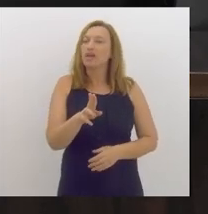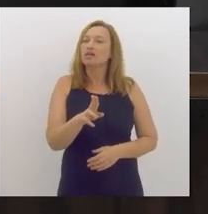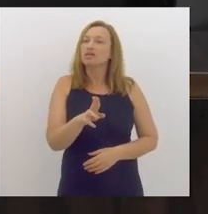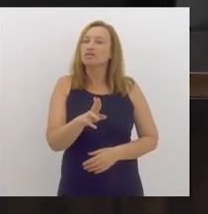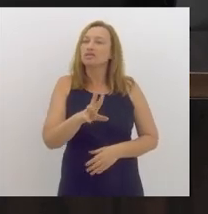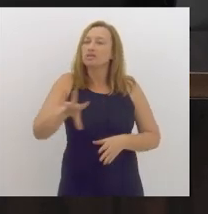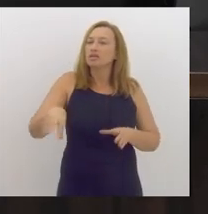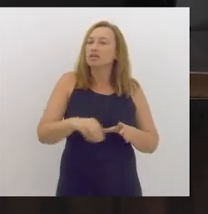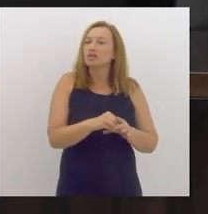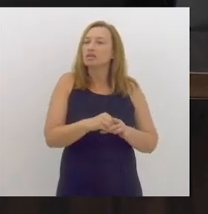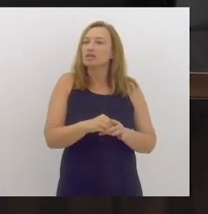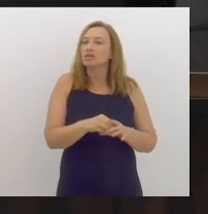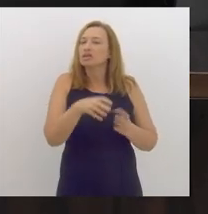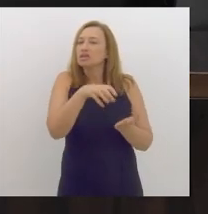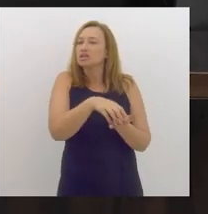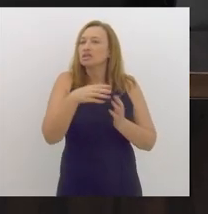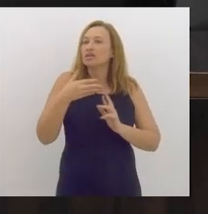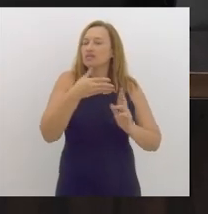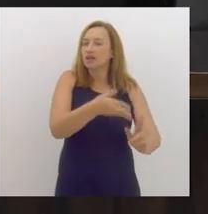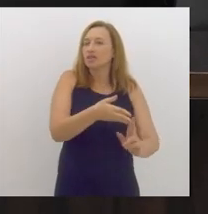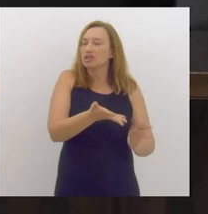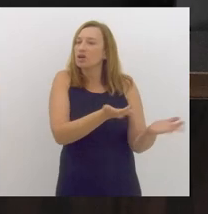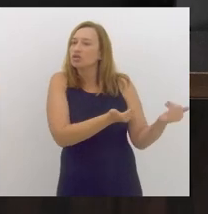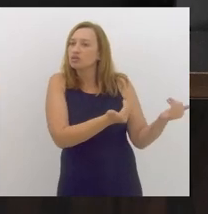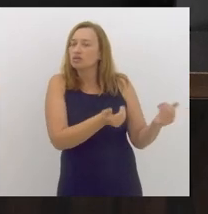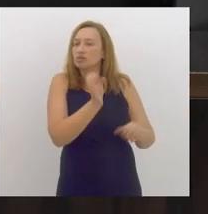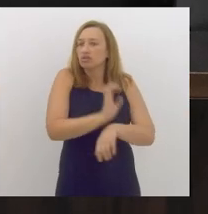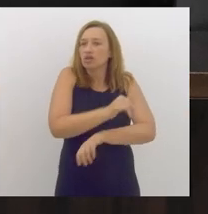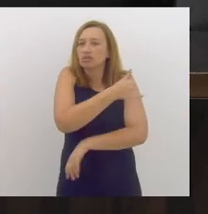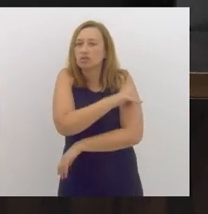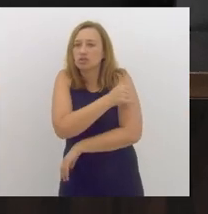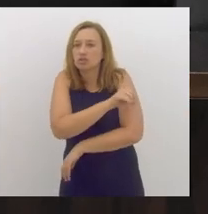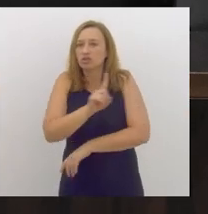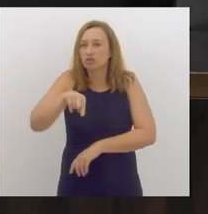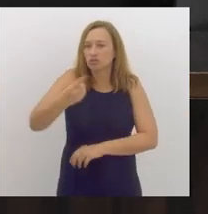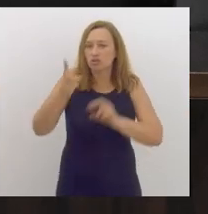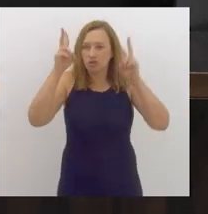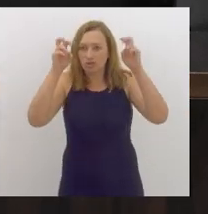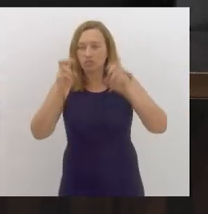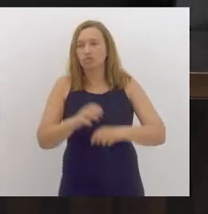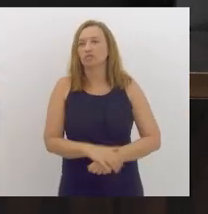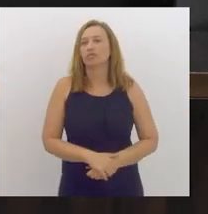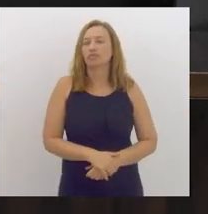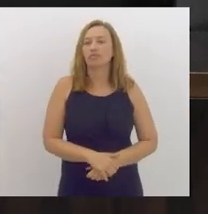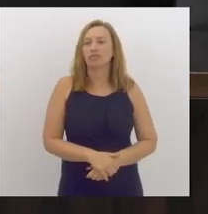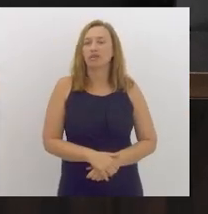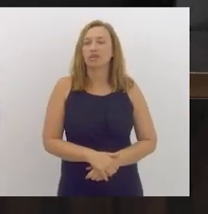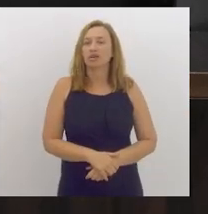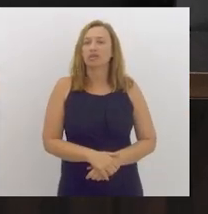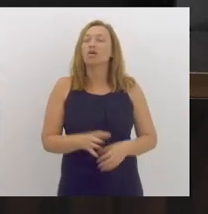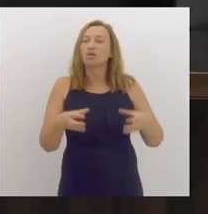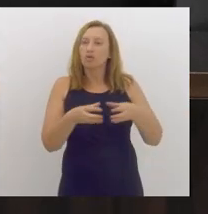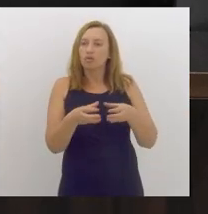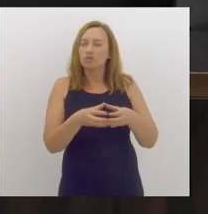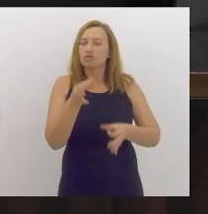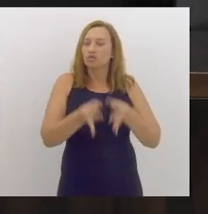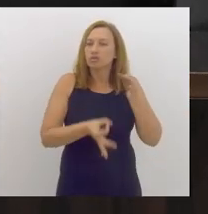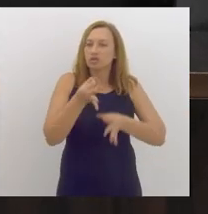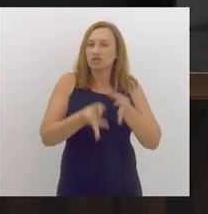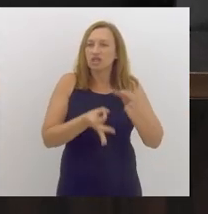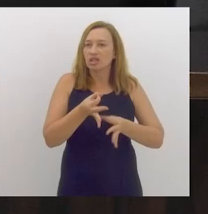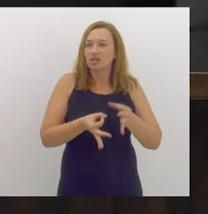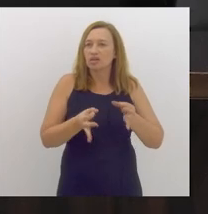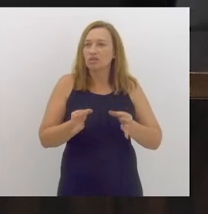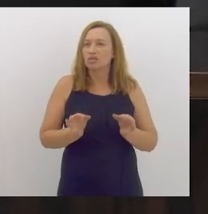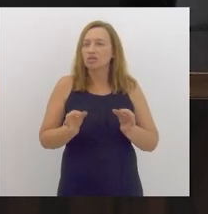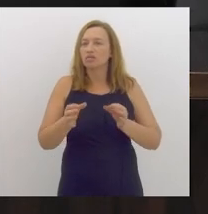para a implantação de centros de referência da juventude no âmbito do Estado do Rio de Janeiro e da outras providências. Pareceres da Comissão de Constituição e Justiça pela